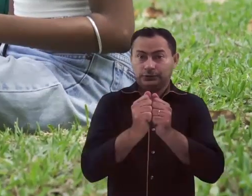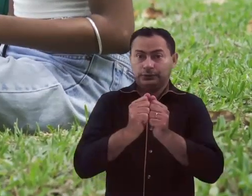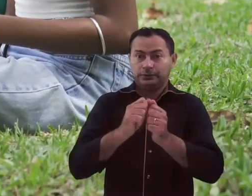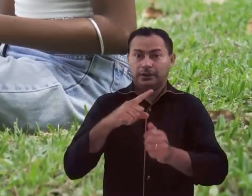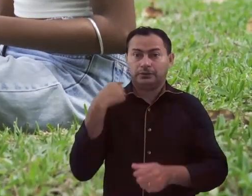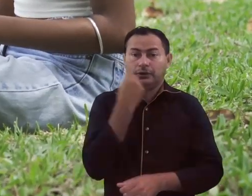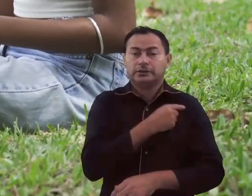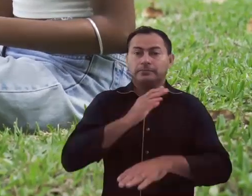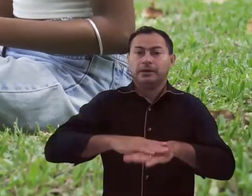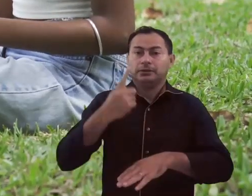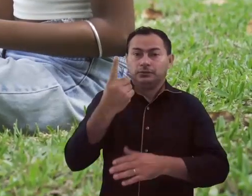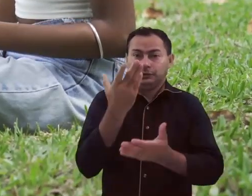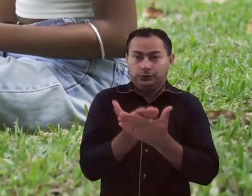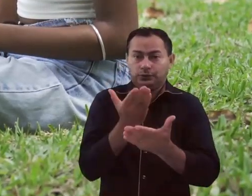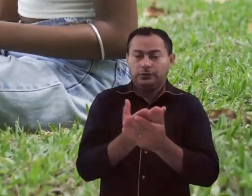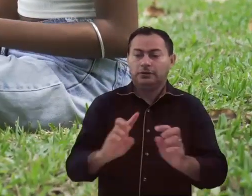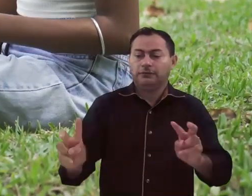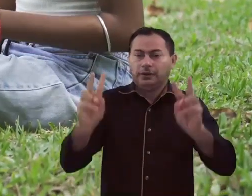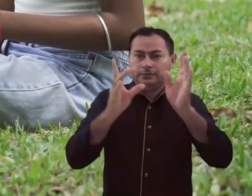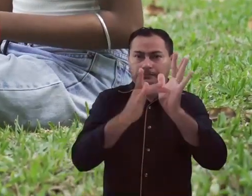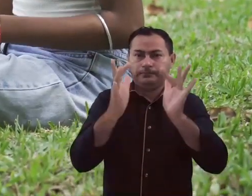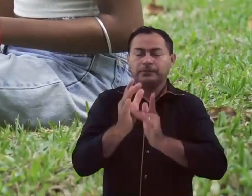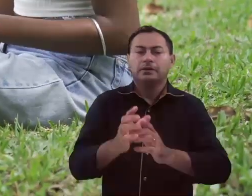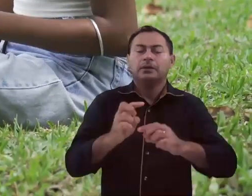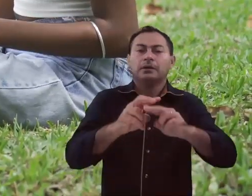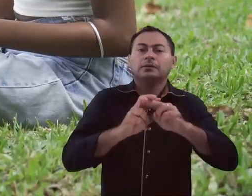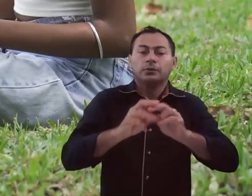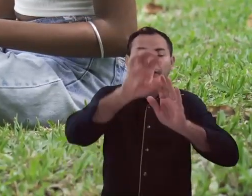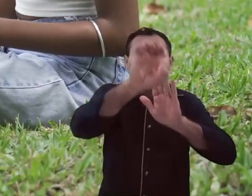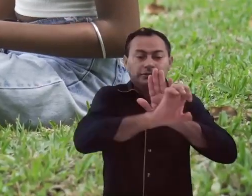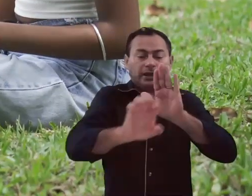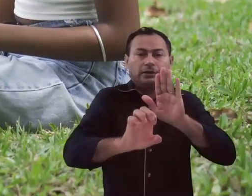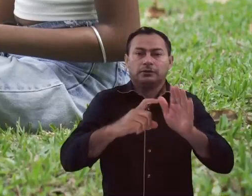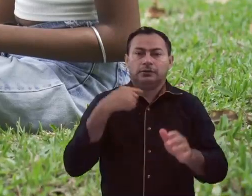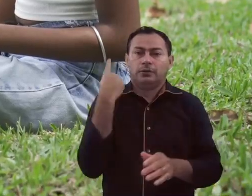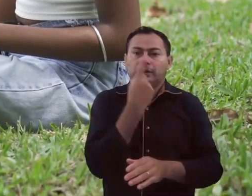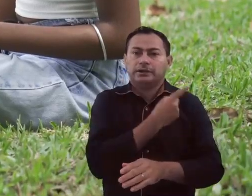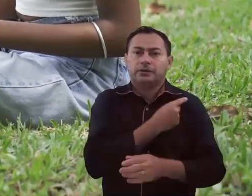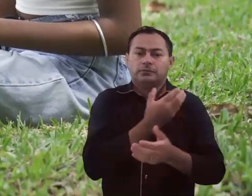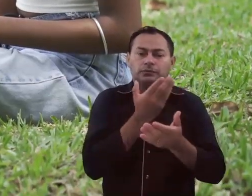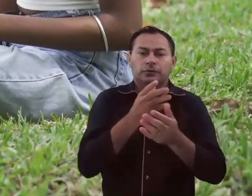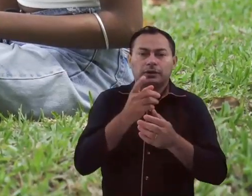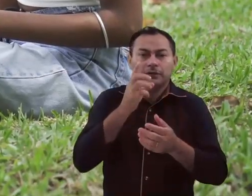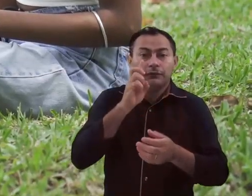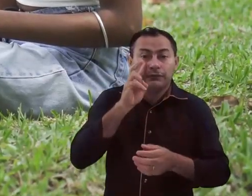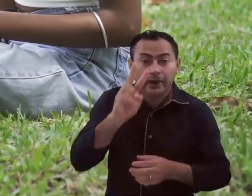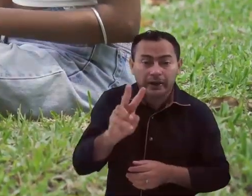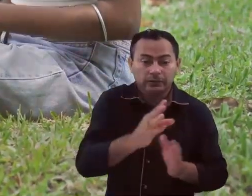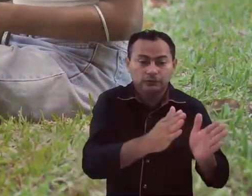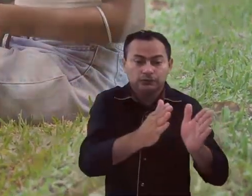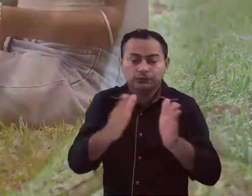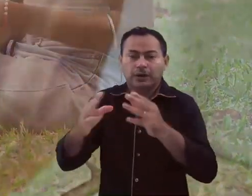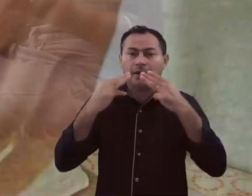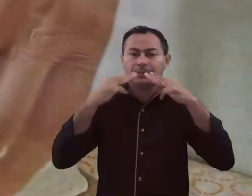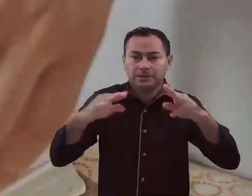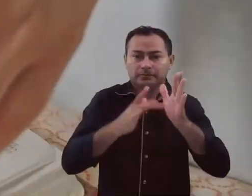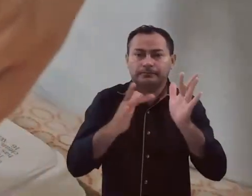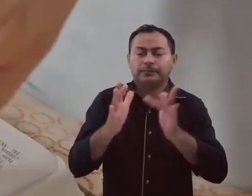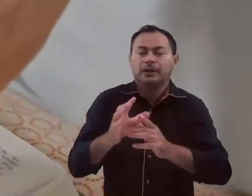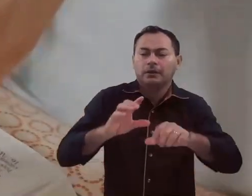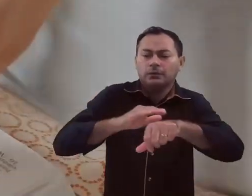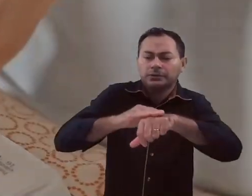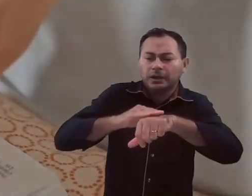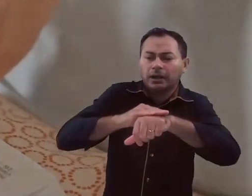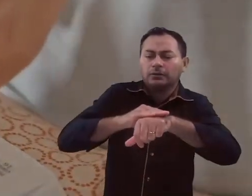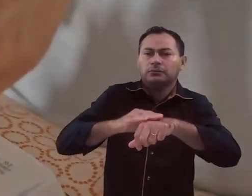Junte-se a nós para mais um estudo dos valores de Jesus Cristo. Através dos evangelhos estamos acompanhando a jornada de Jesus,